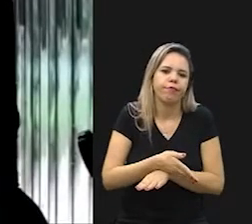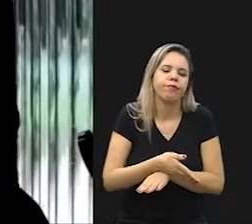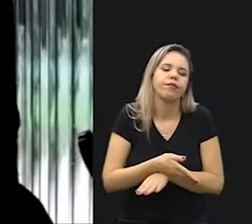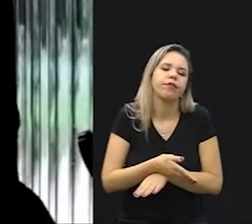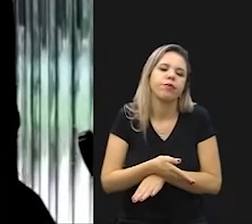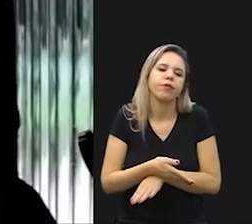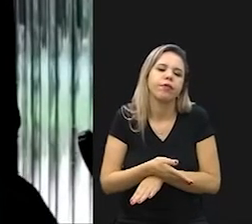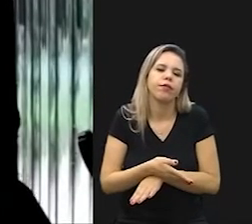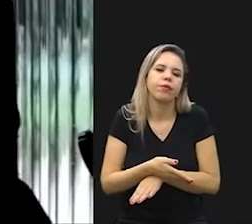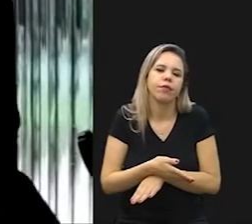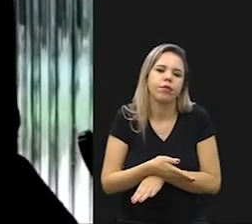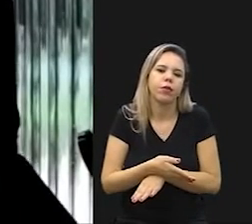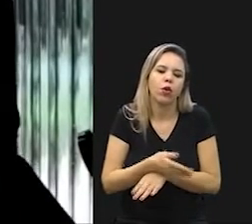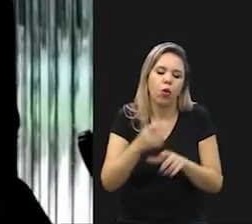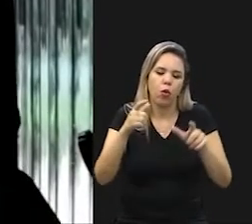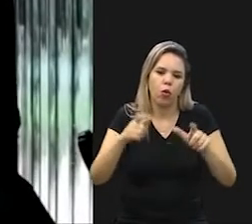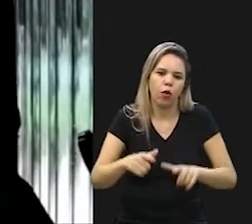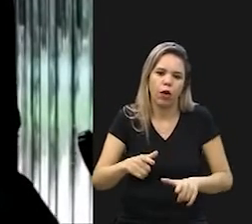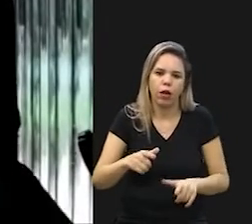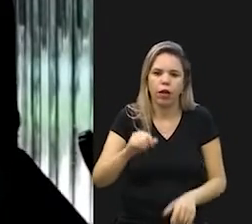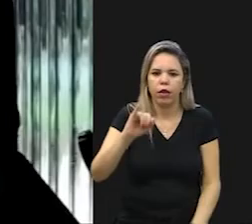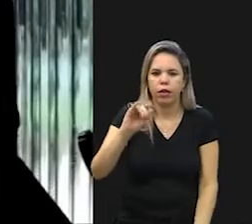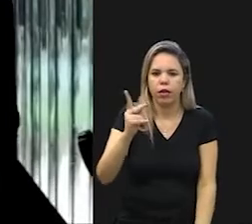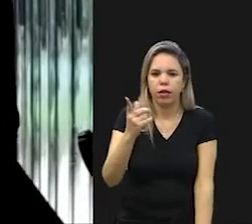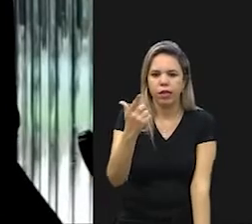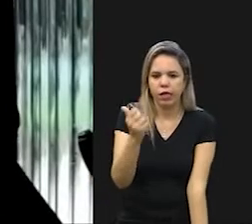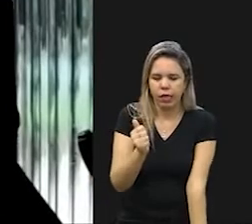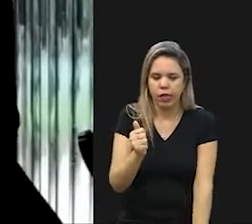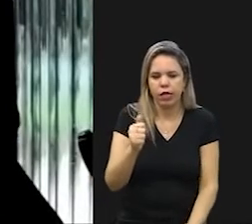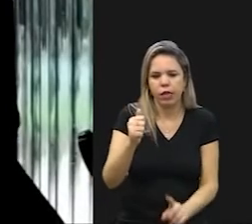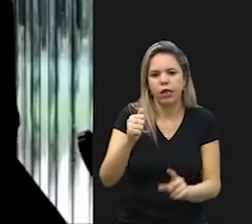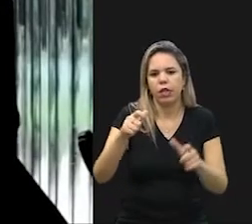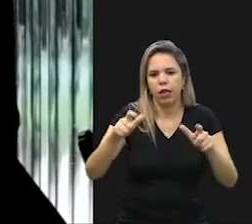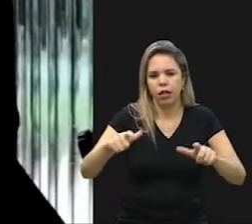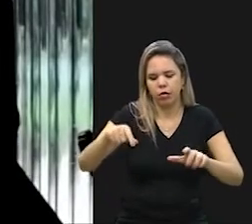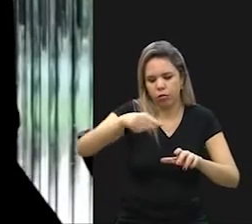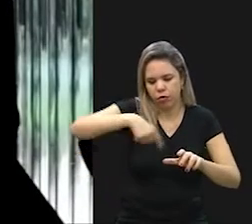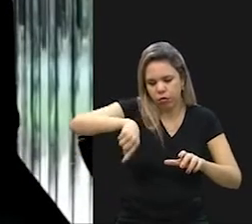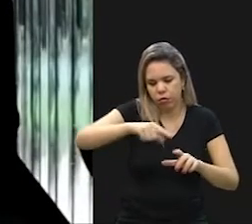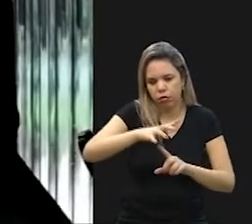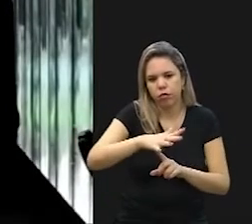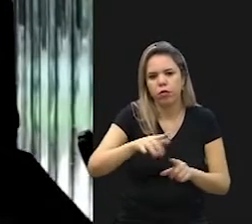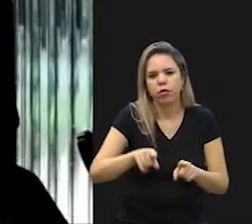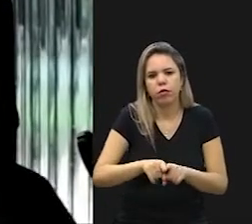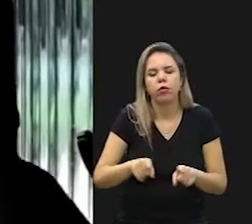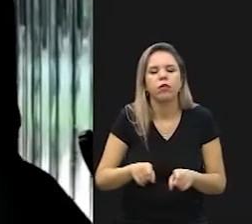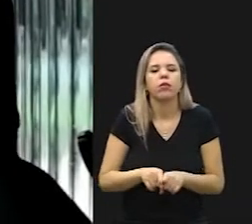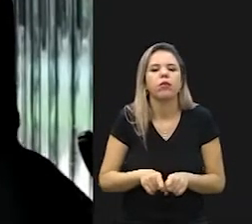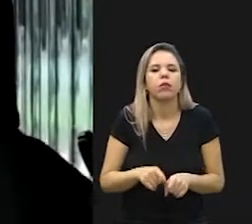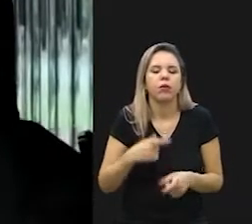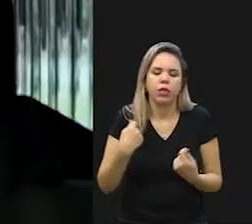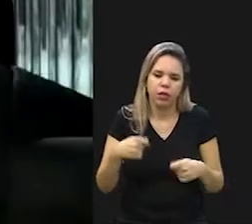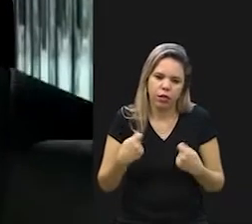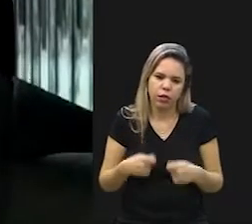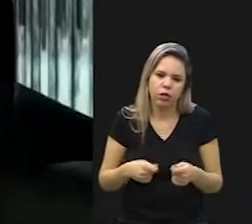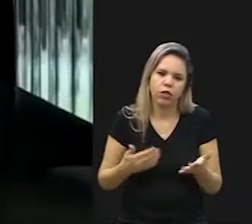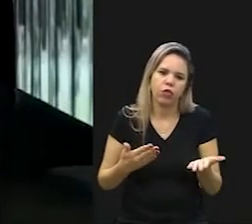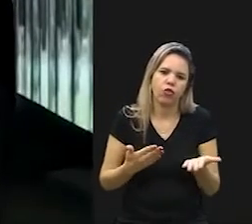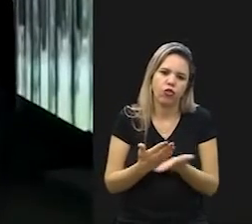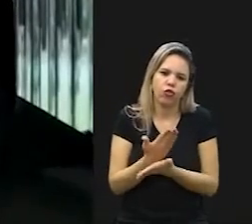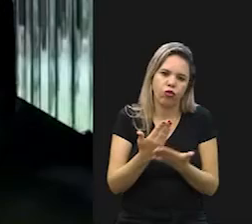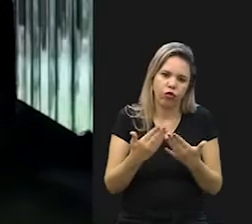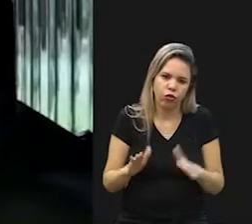vive numa ilha, num arquipélago, então ela, além de tudo, ela precisa de autorizações,